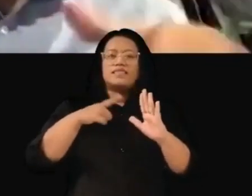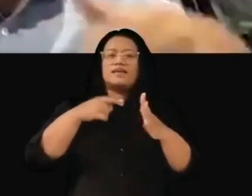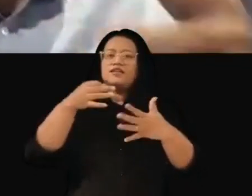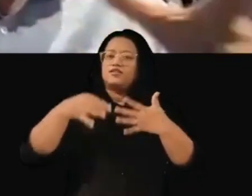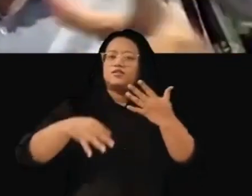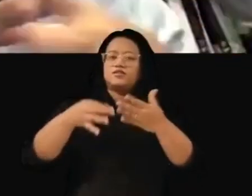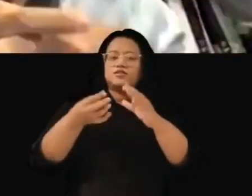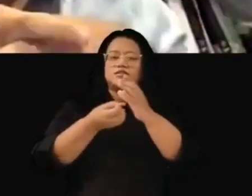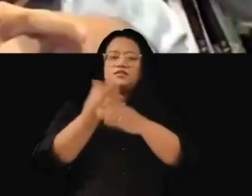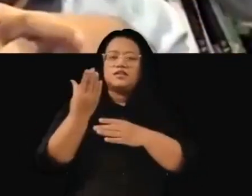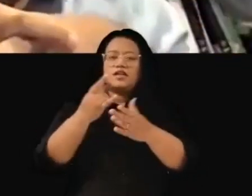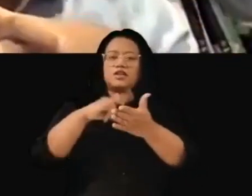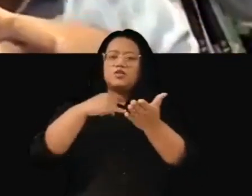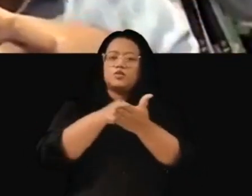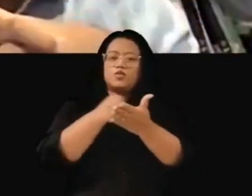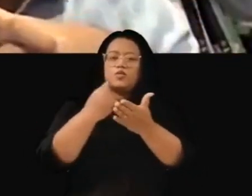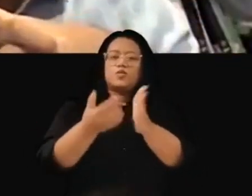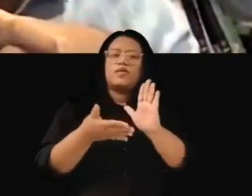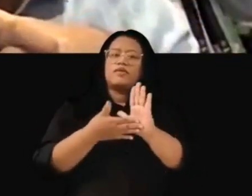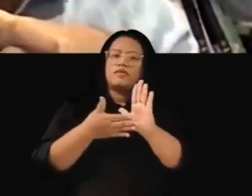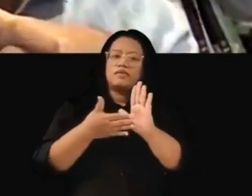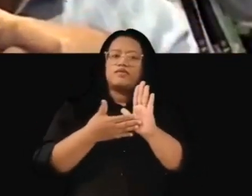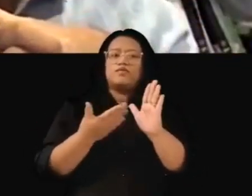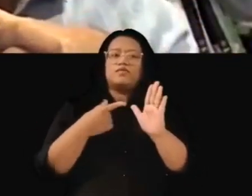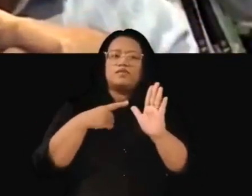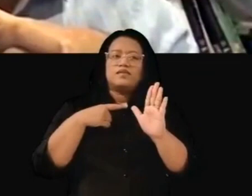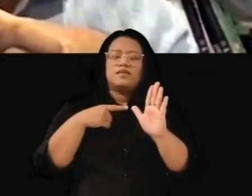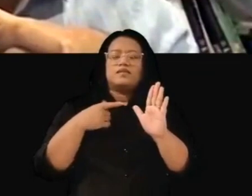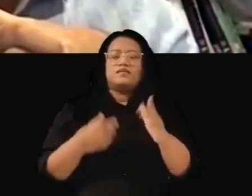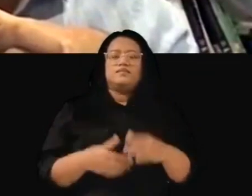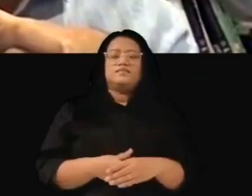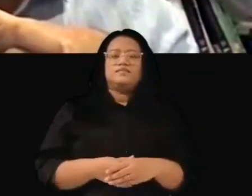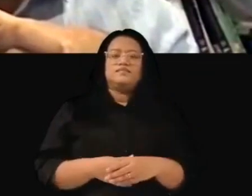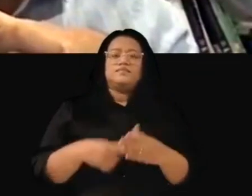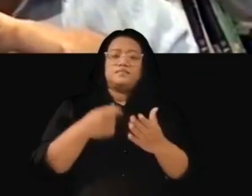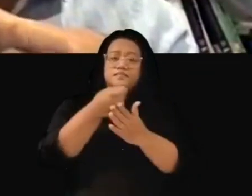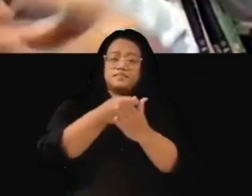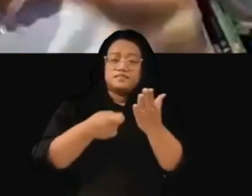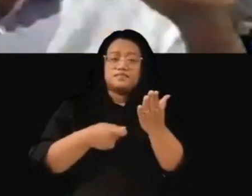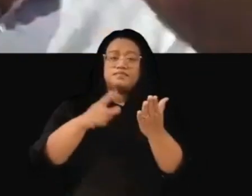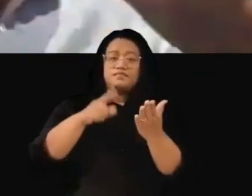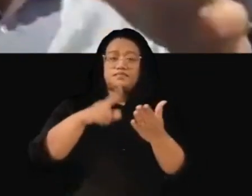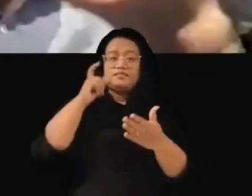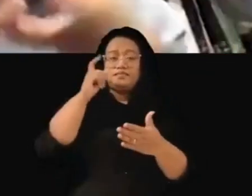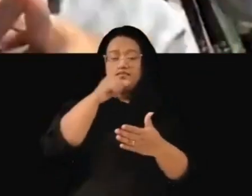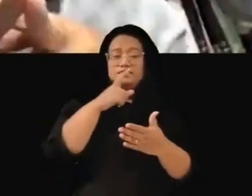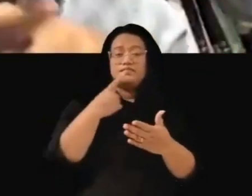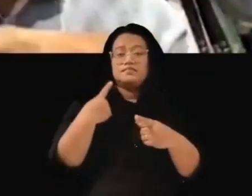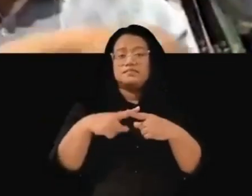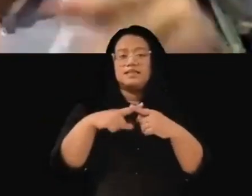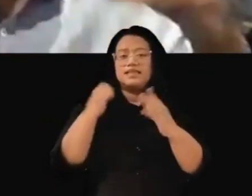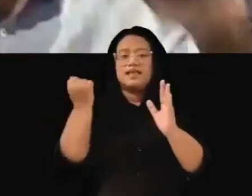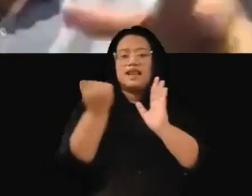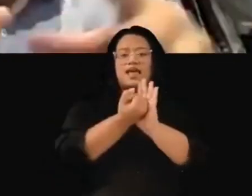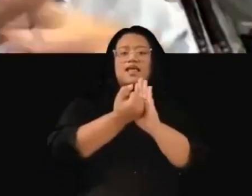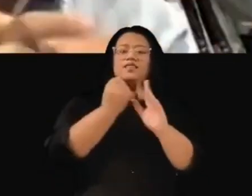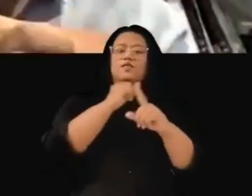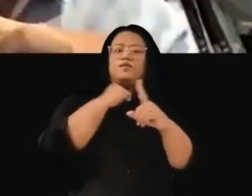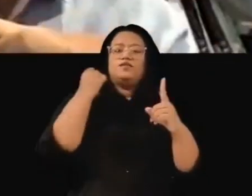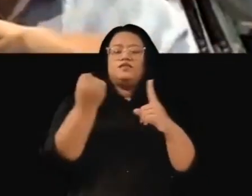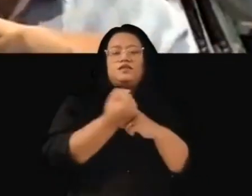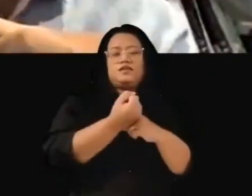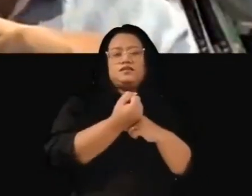está gerando um documento. É que eu falo com meus alunos, publicar é difícil, por quê? Porque você está deixando um legado para a sociedade, você está deixando um